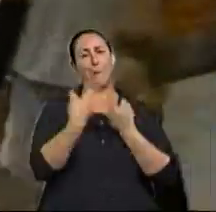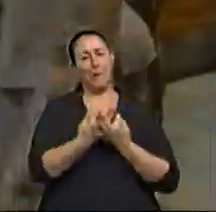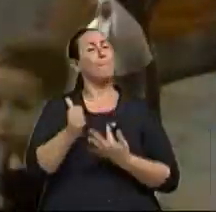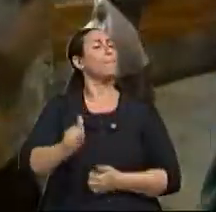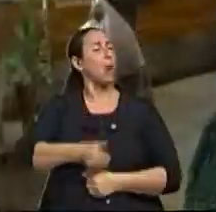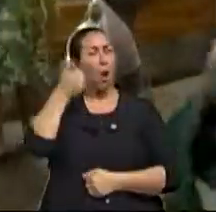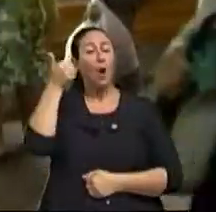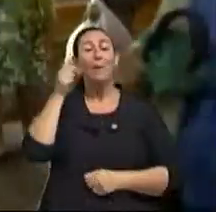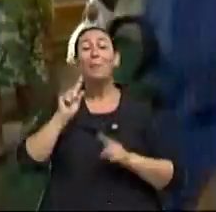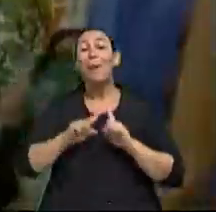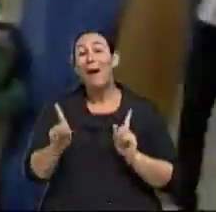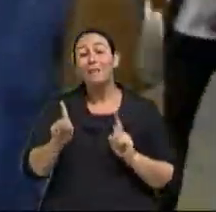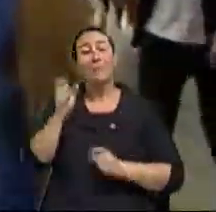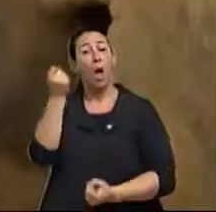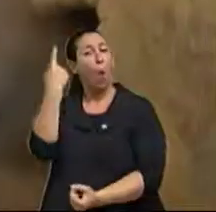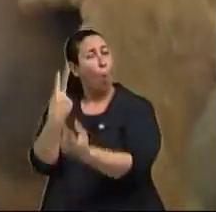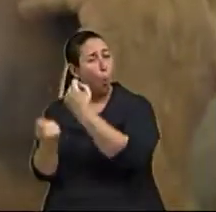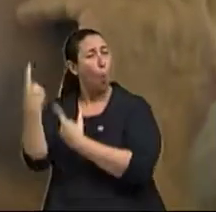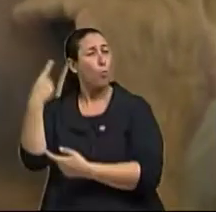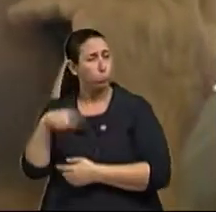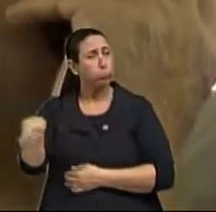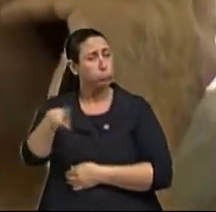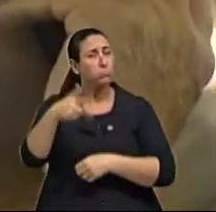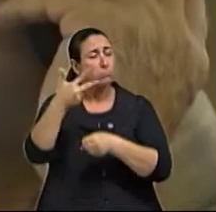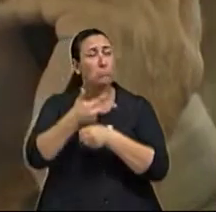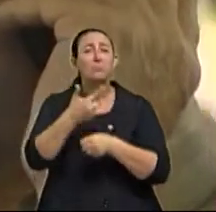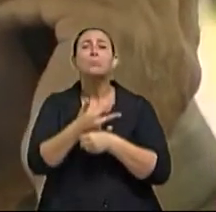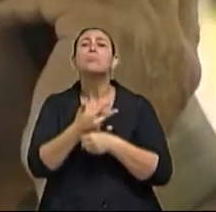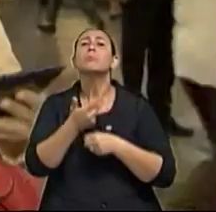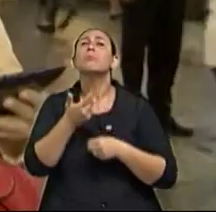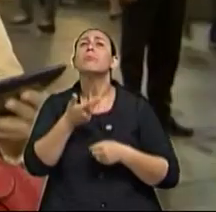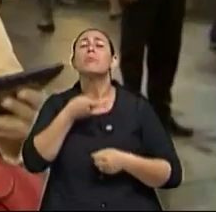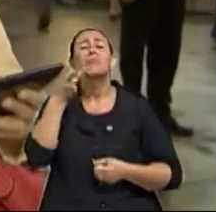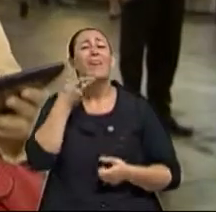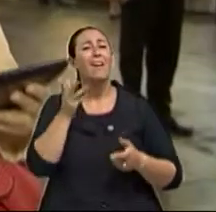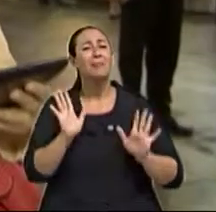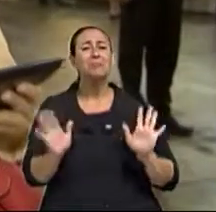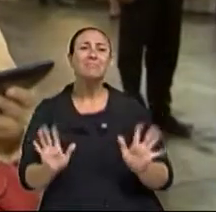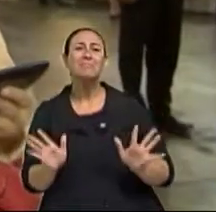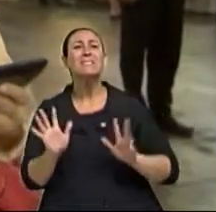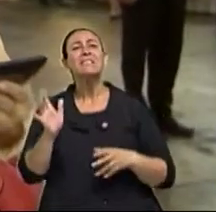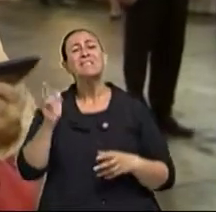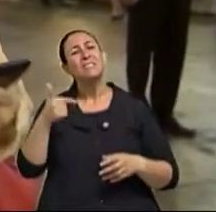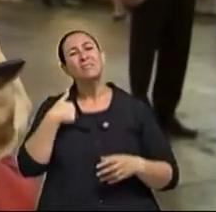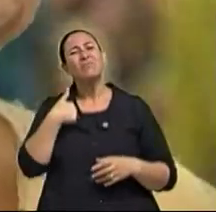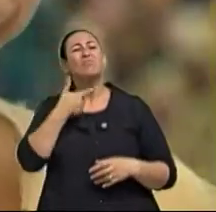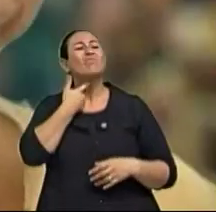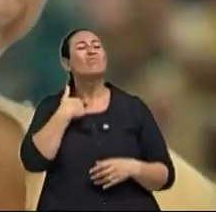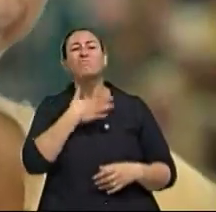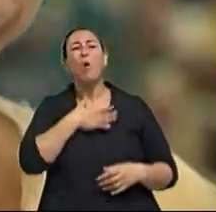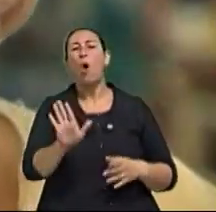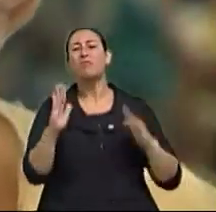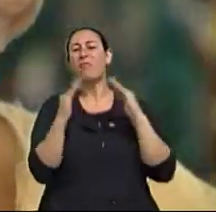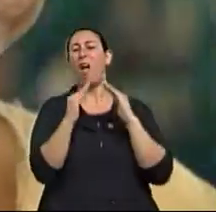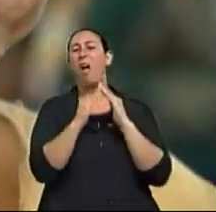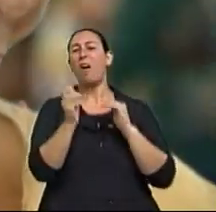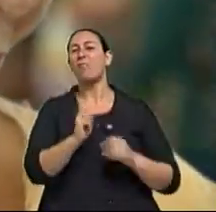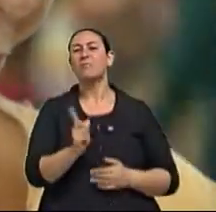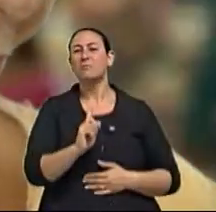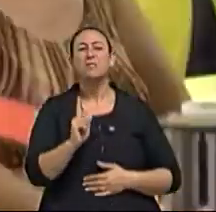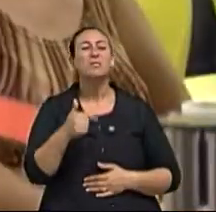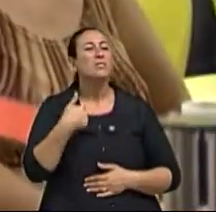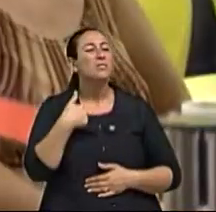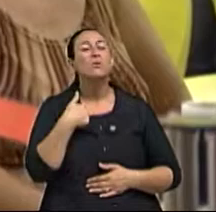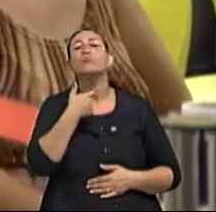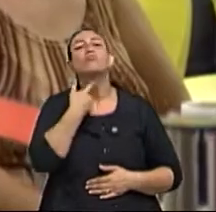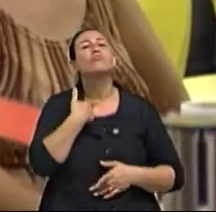Entretanto, muitos idosos ficam, por exemplo, mesmo ainda independentes, ao invés de ficar em casa, por exemplo,